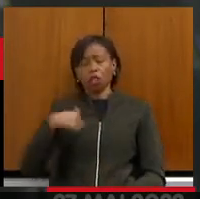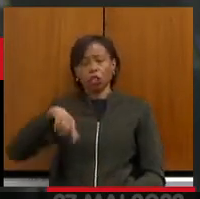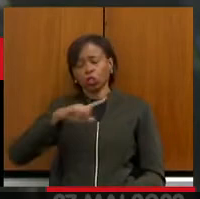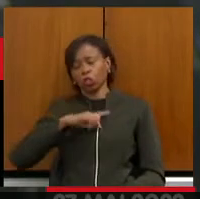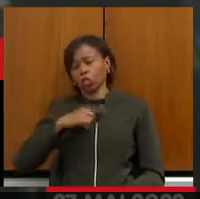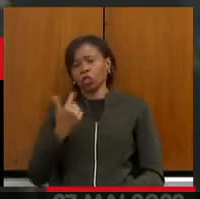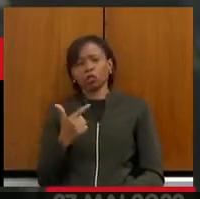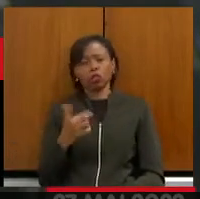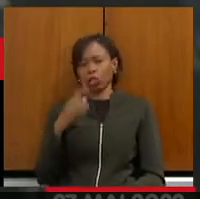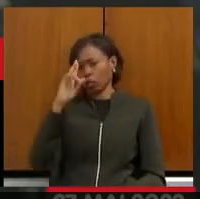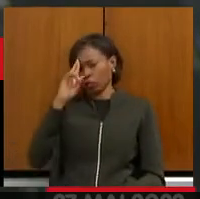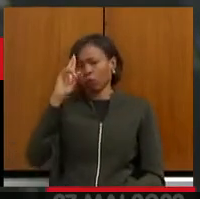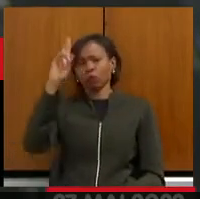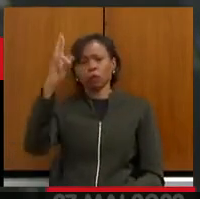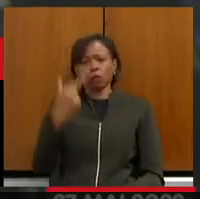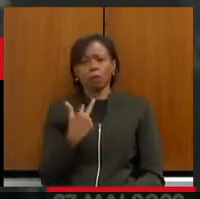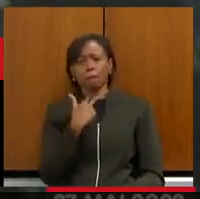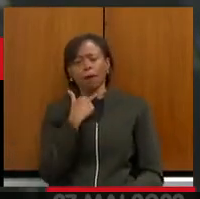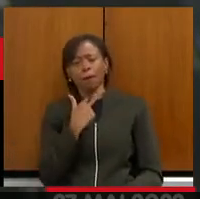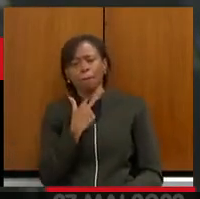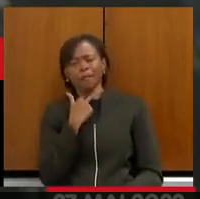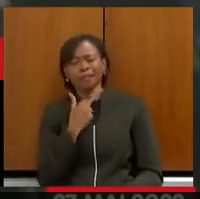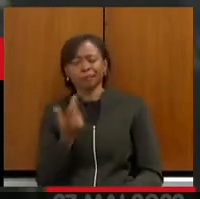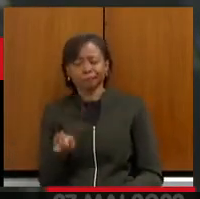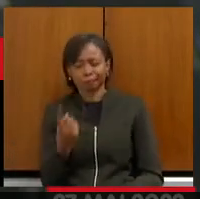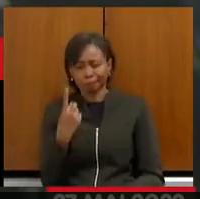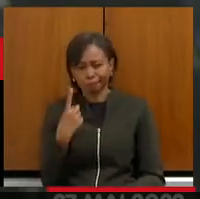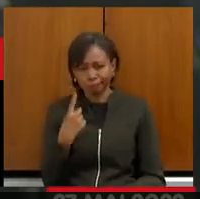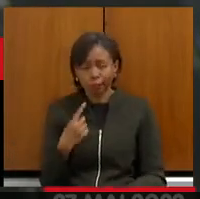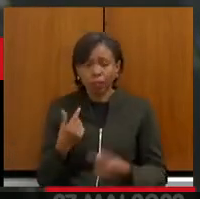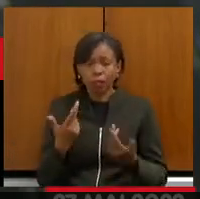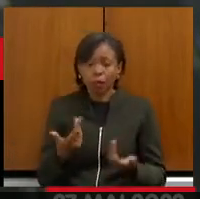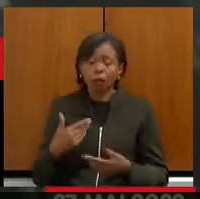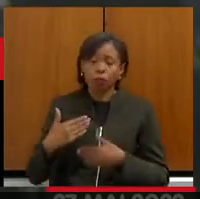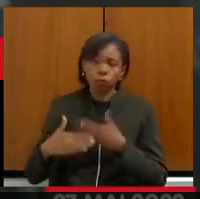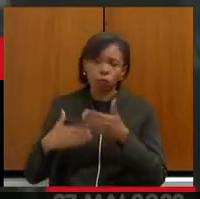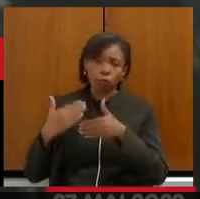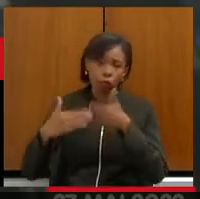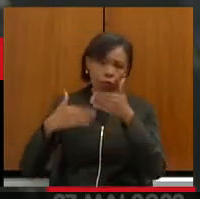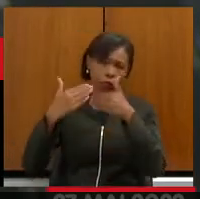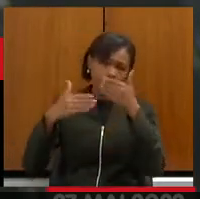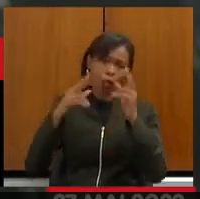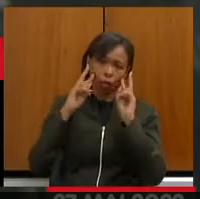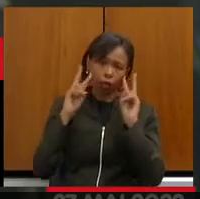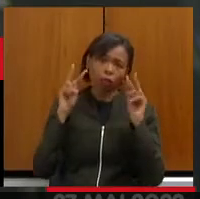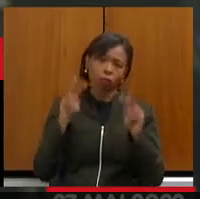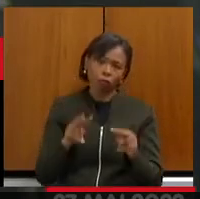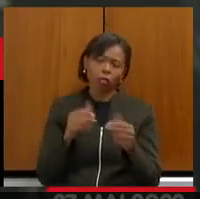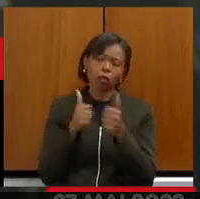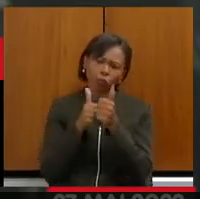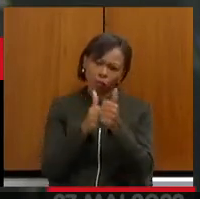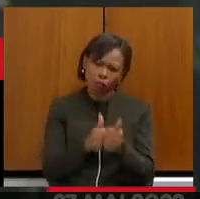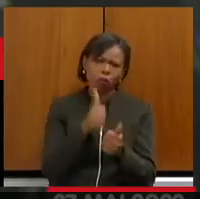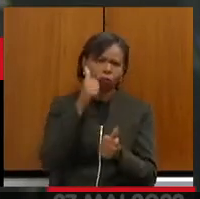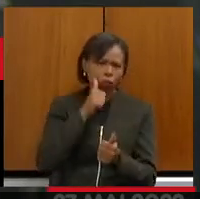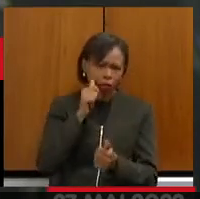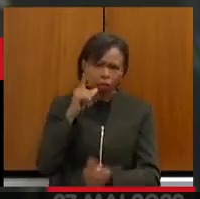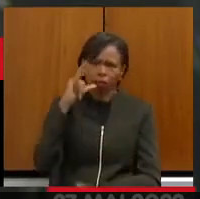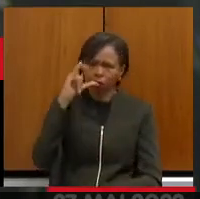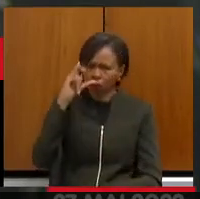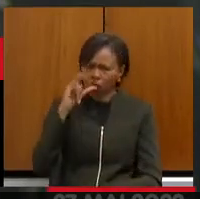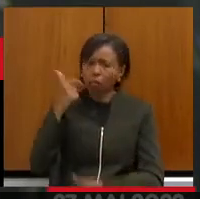autoridade de estar naquele naquele. Então a gente pouco a pouco eu vejo acompanha muitas mulheres pelo Instagram